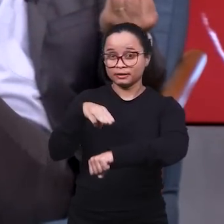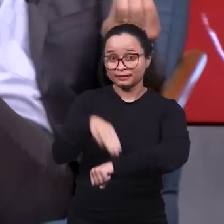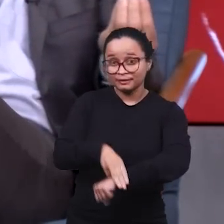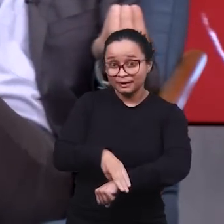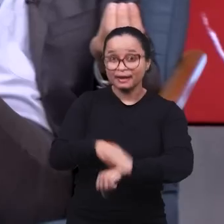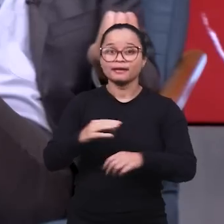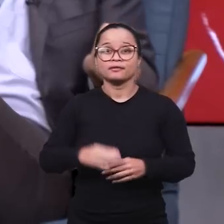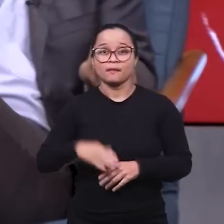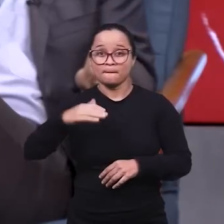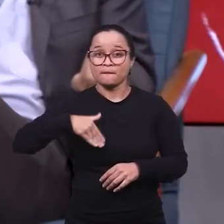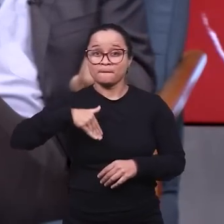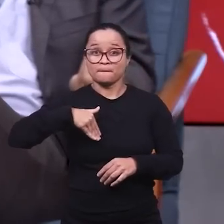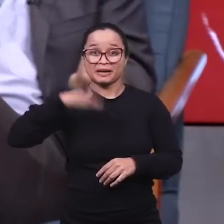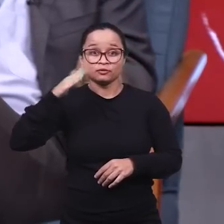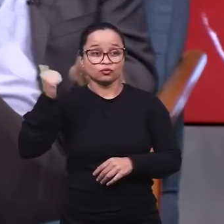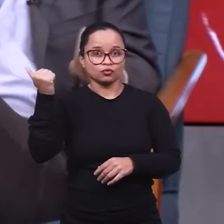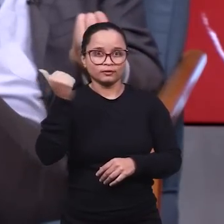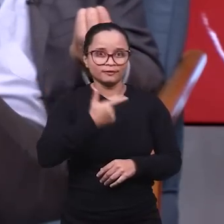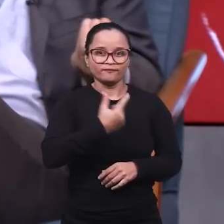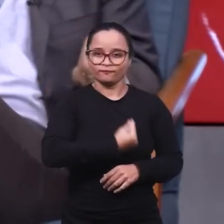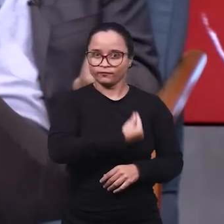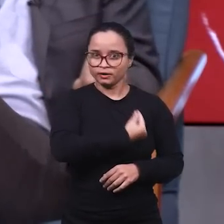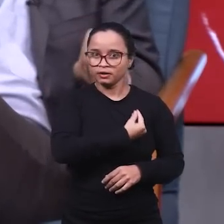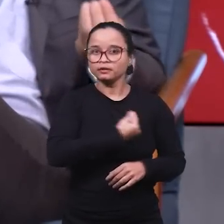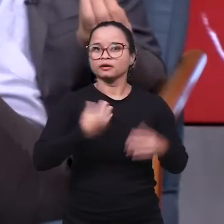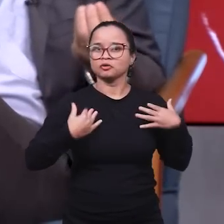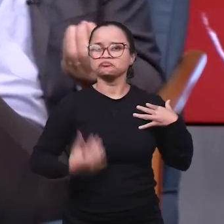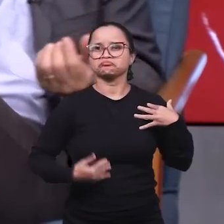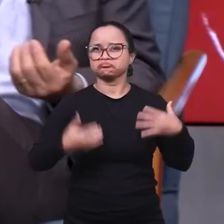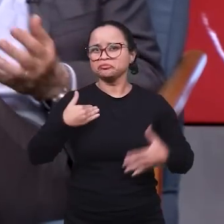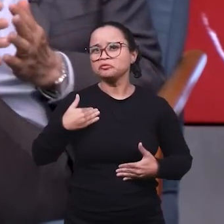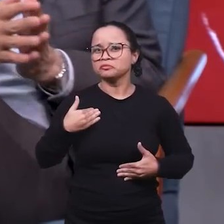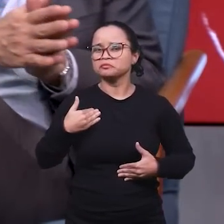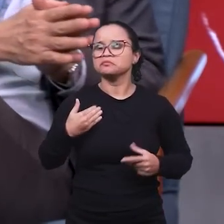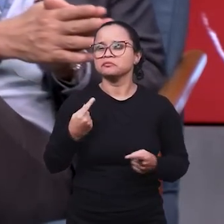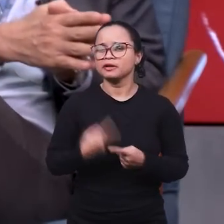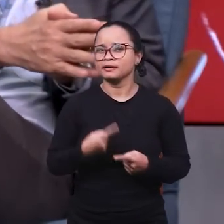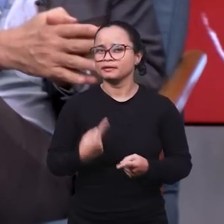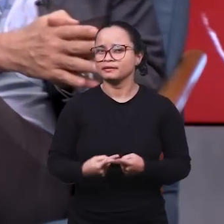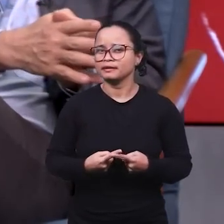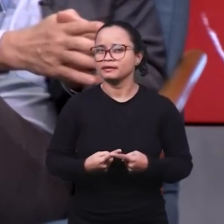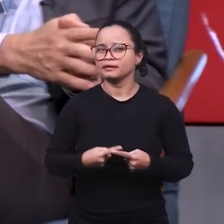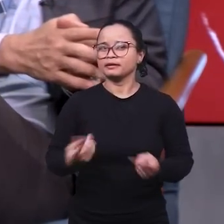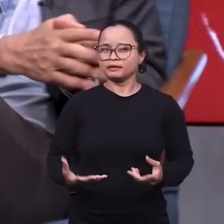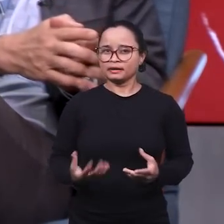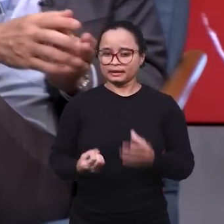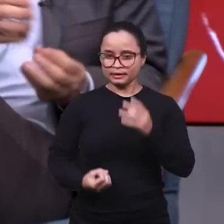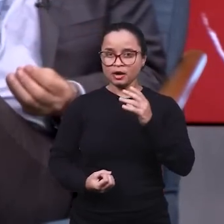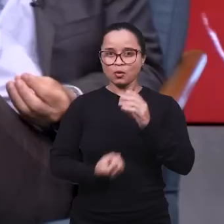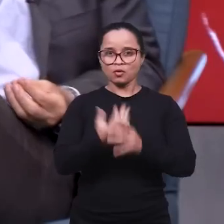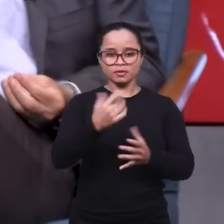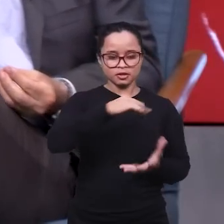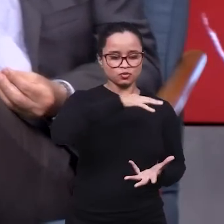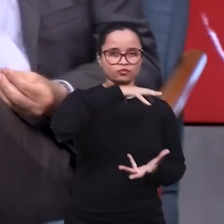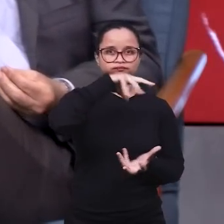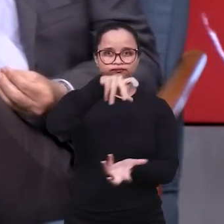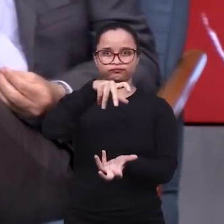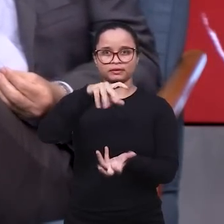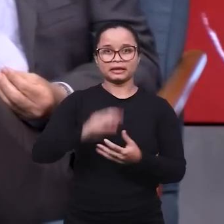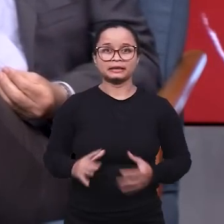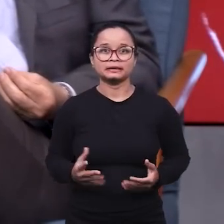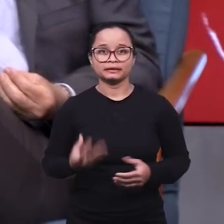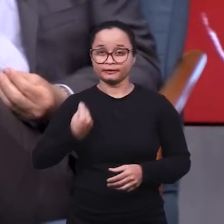ministério é maior que a vida física, porque a vida física, ela é da obra criadora. A